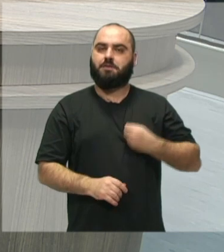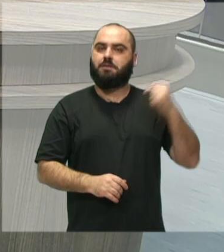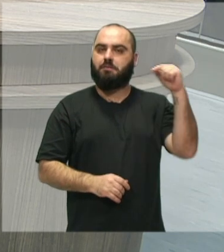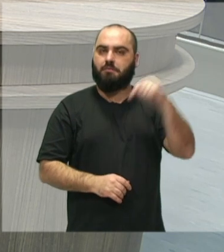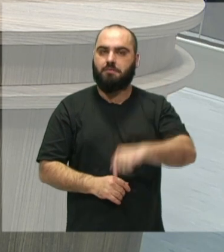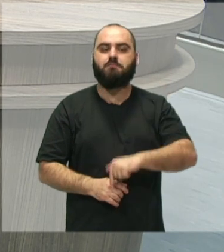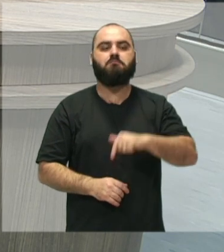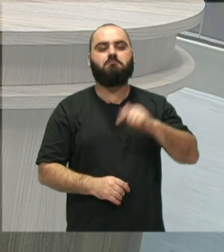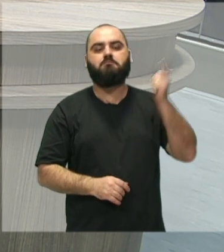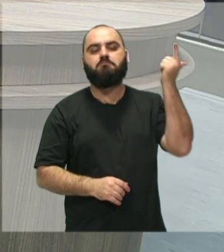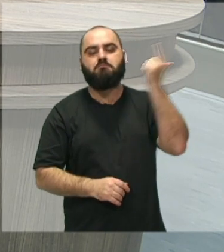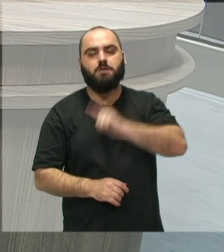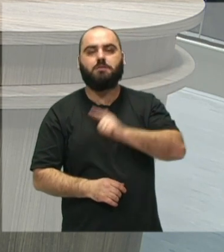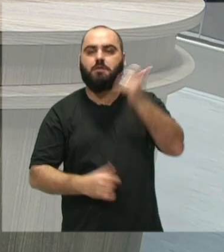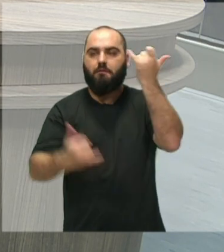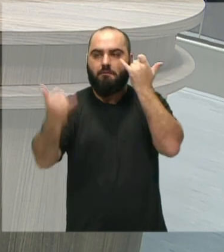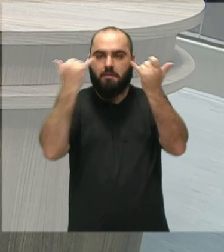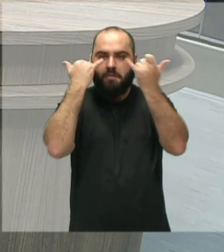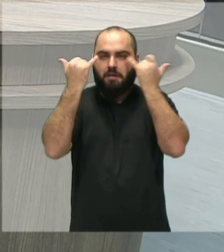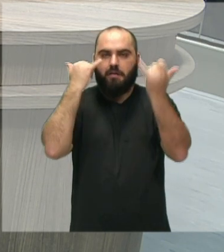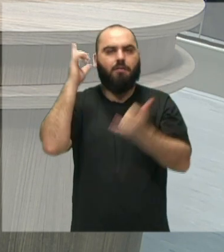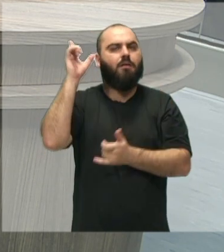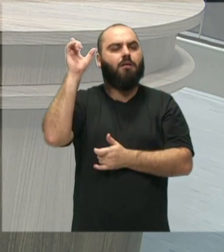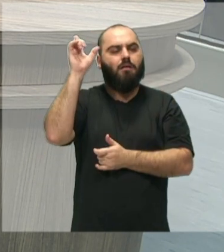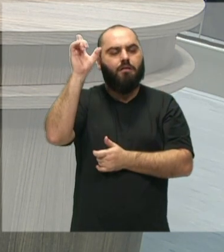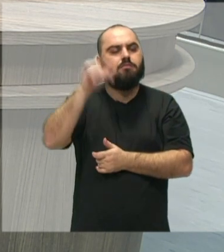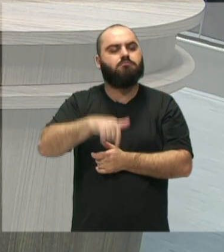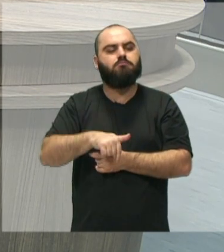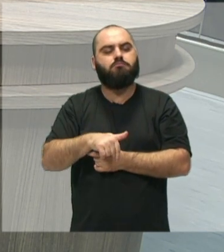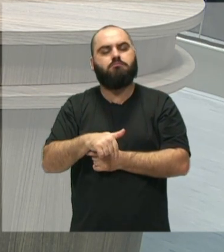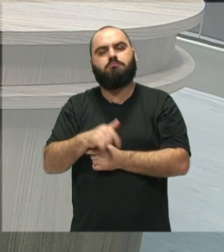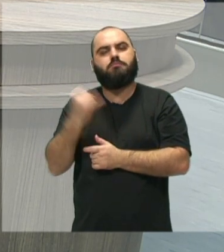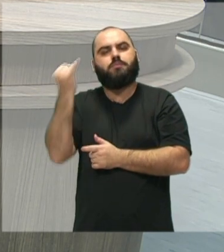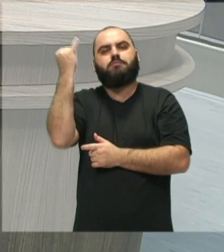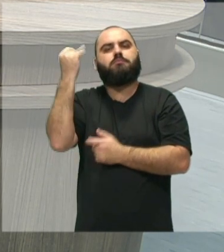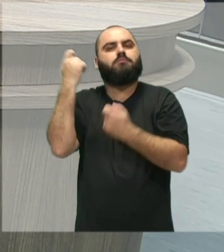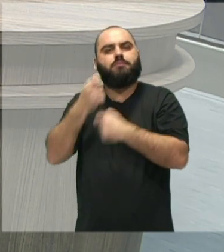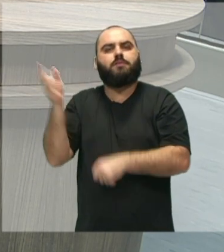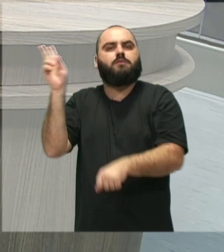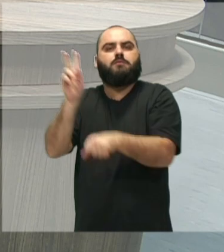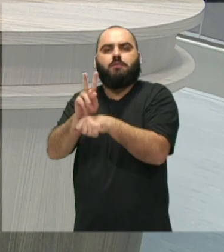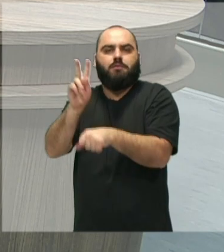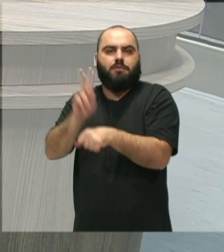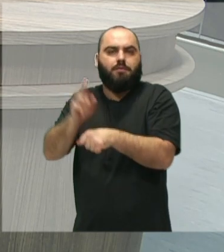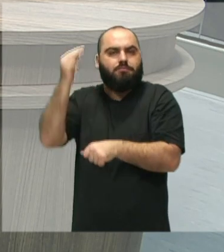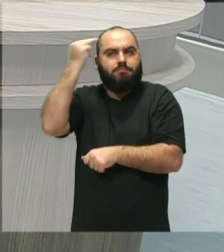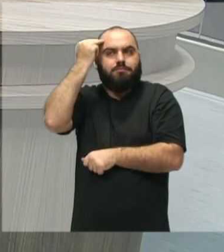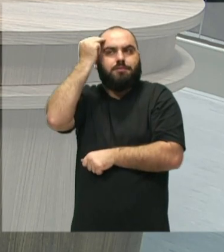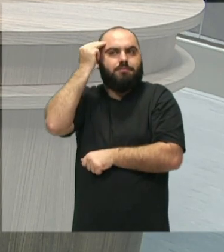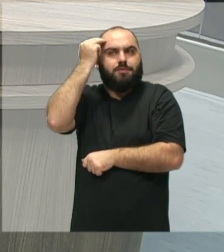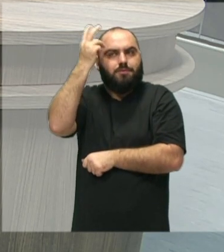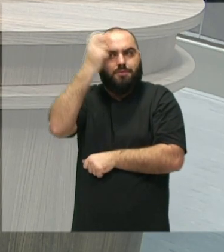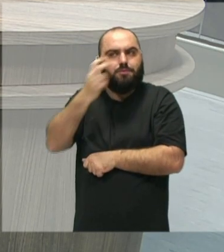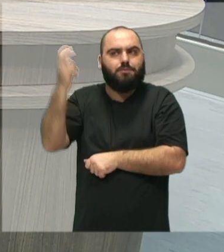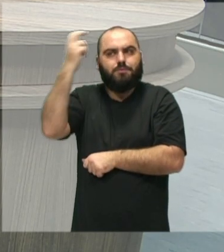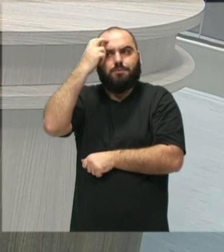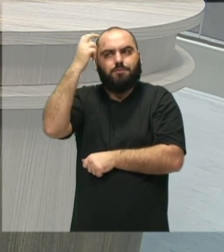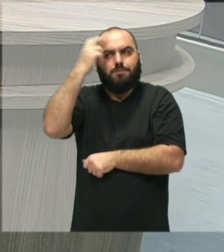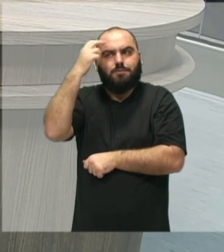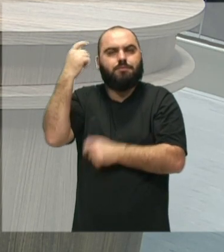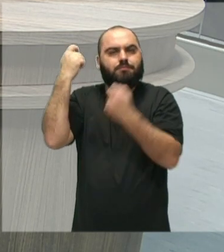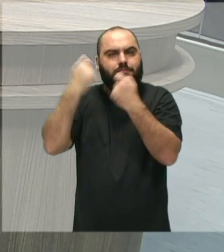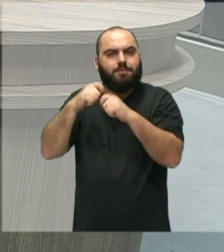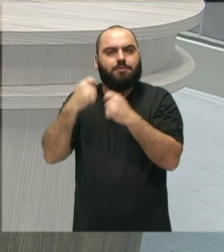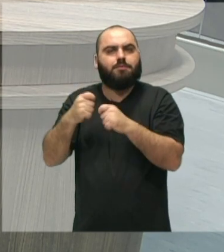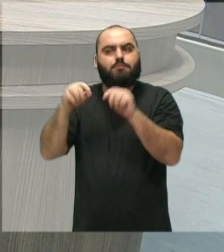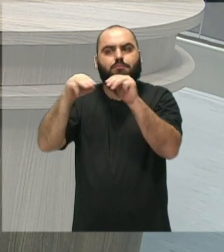essas informações, assim, que são importantes, né? A gente tem que preservar a nossa cultura, tem que preservar